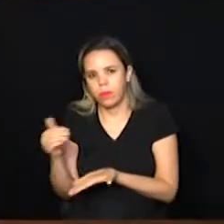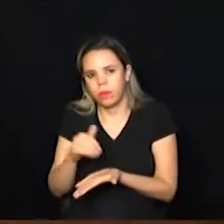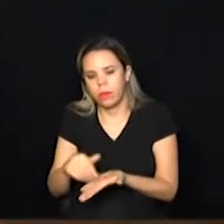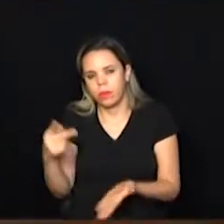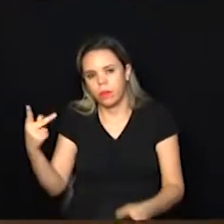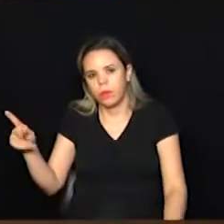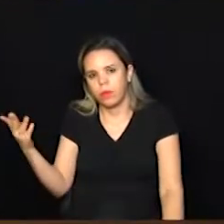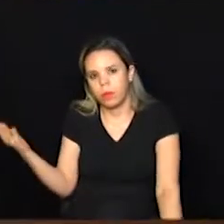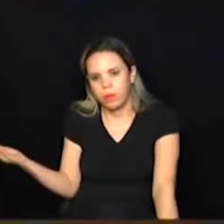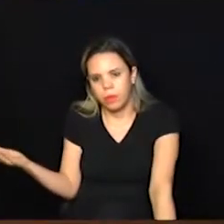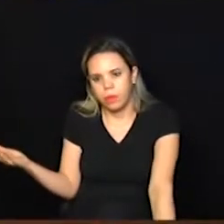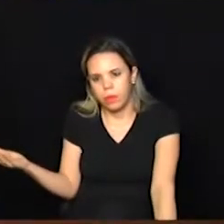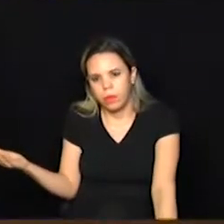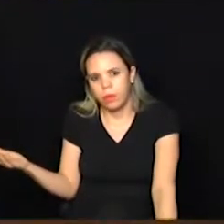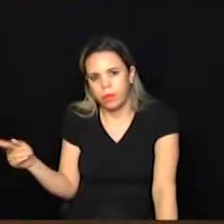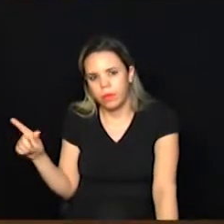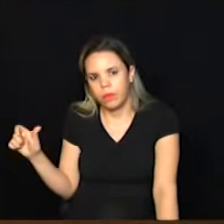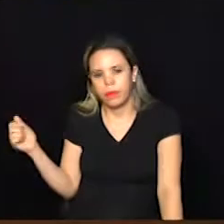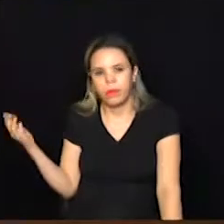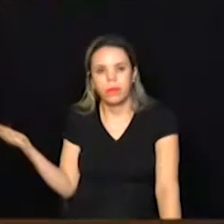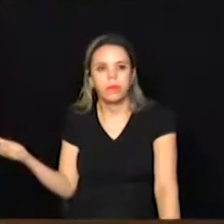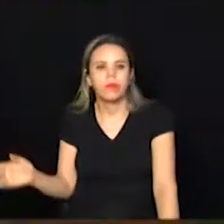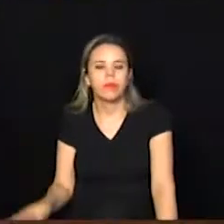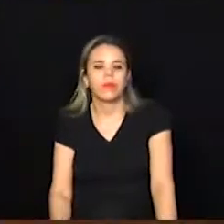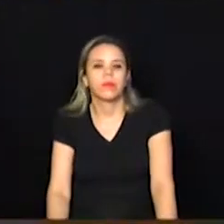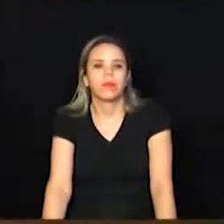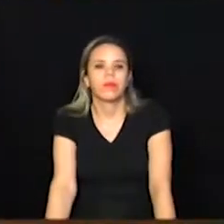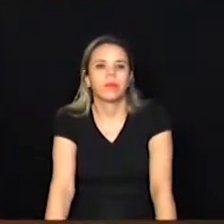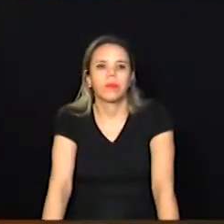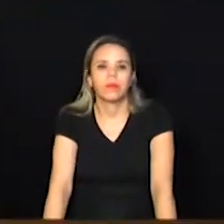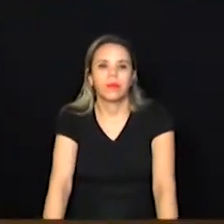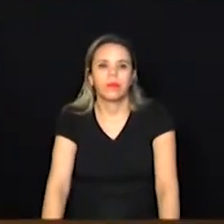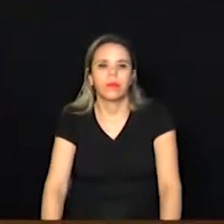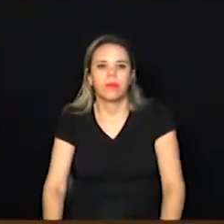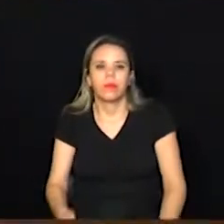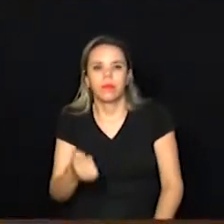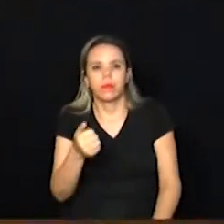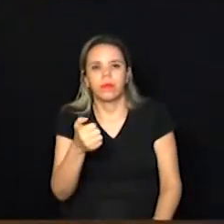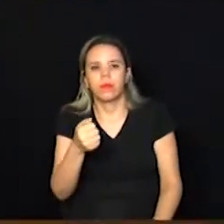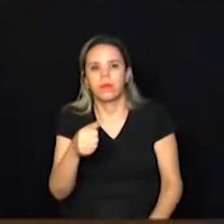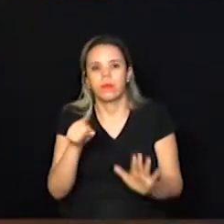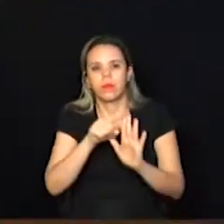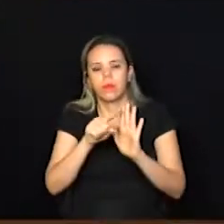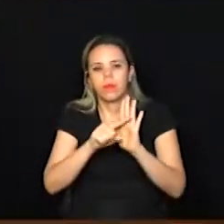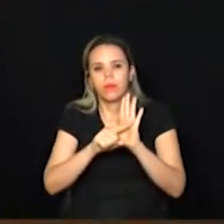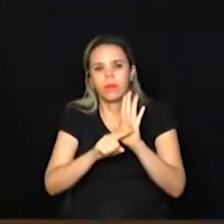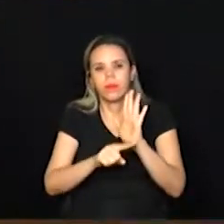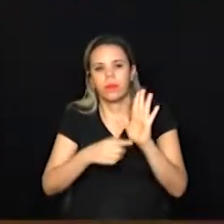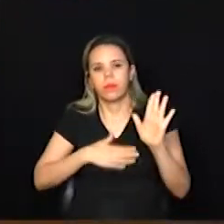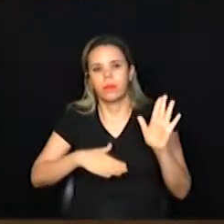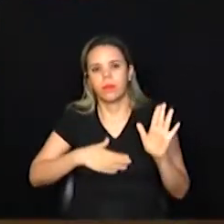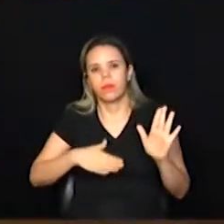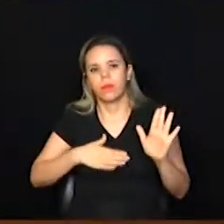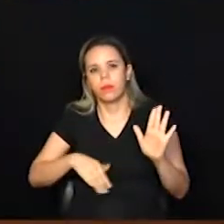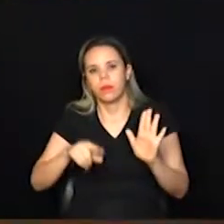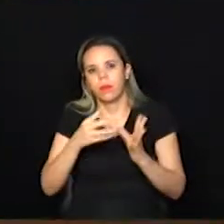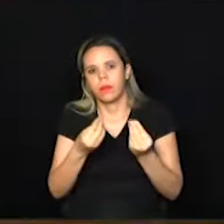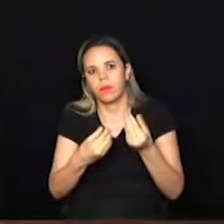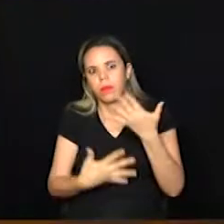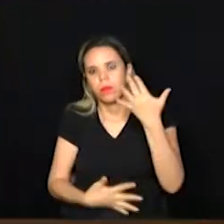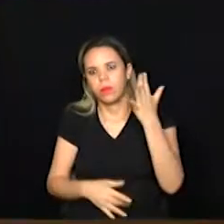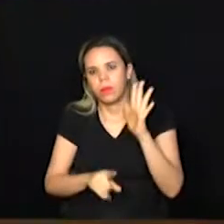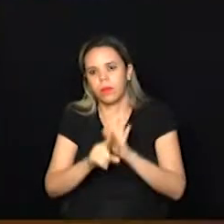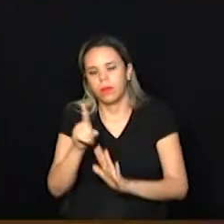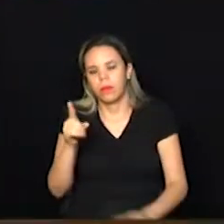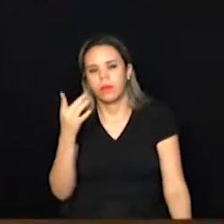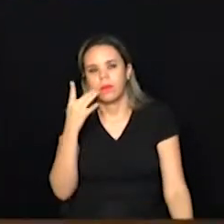secretária e para a Paula. Então, vamos lá. Foram poucas perguntas, né? Bem tranquilo. Mas